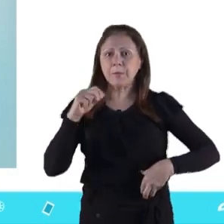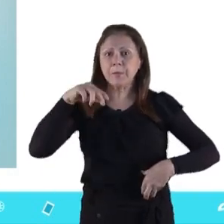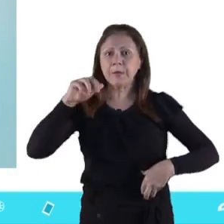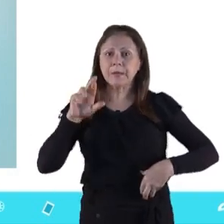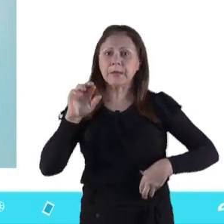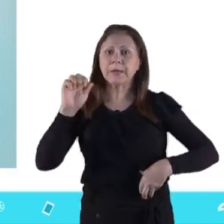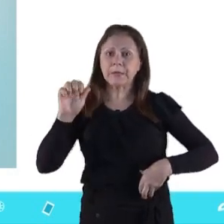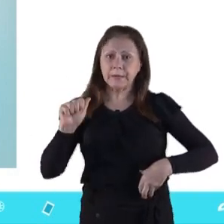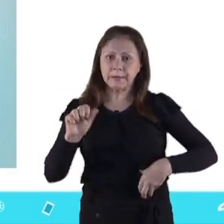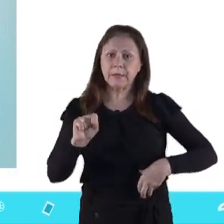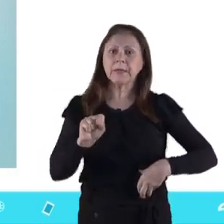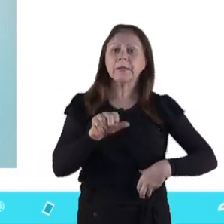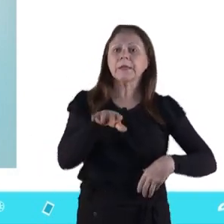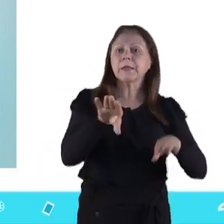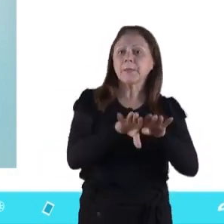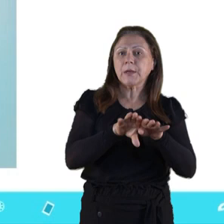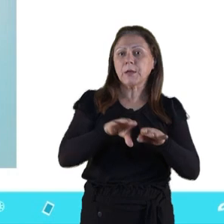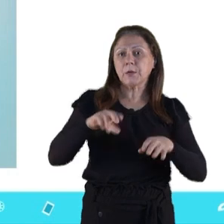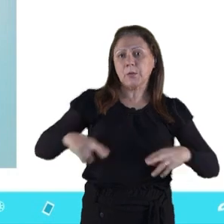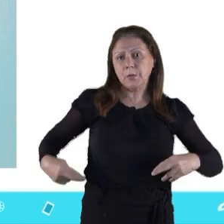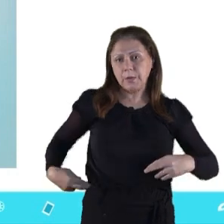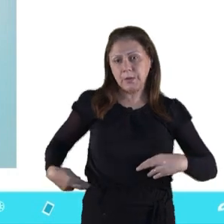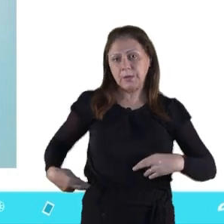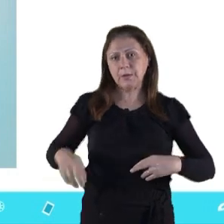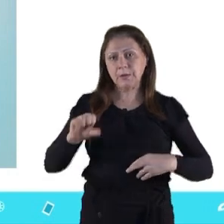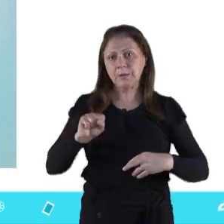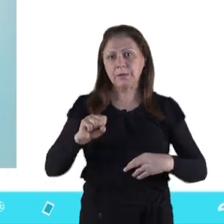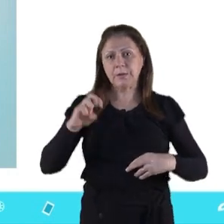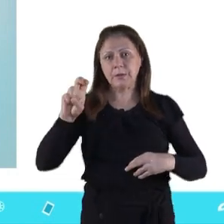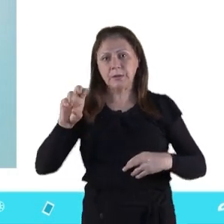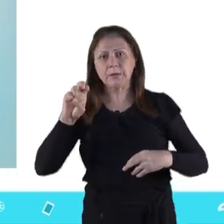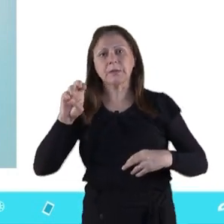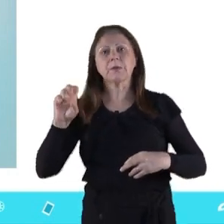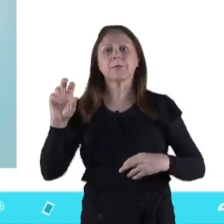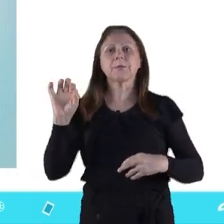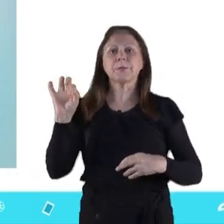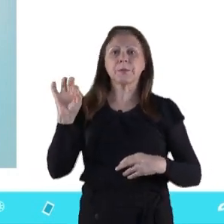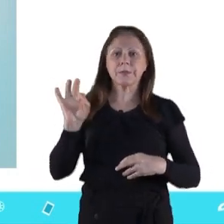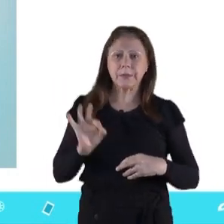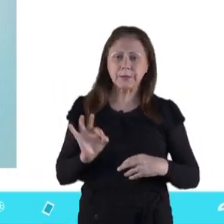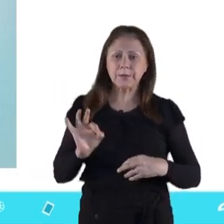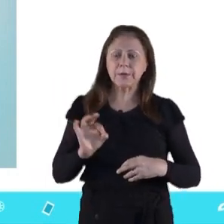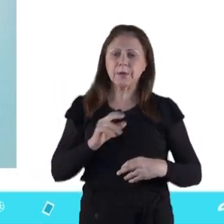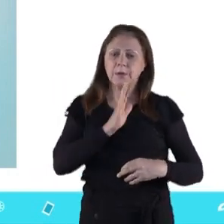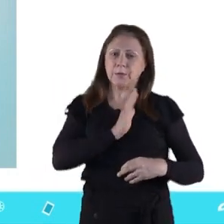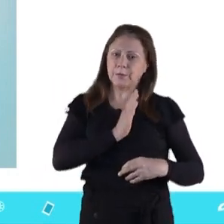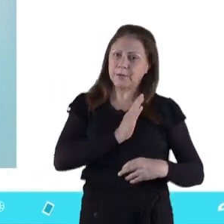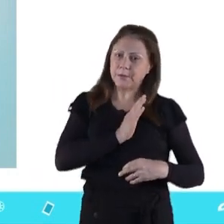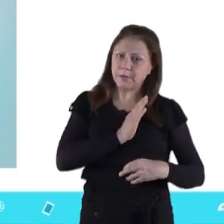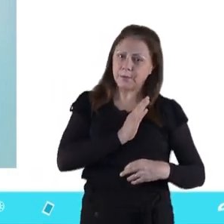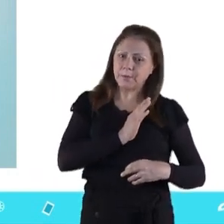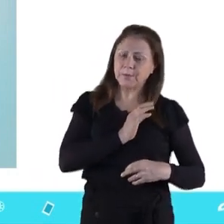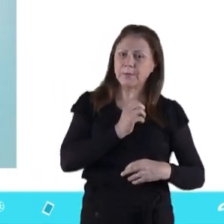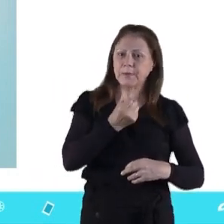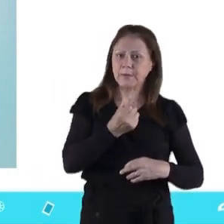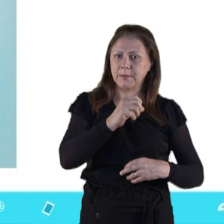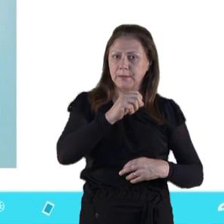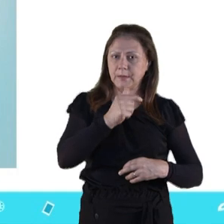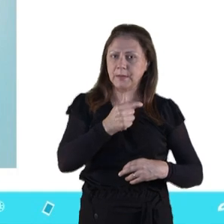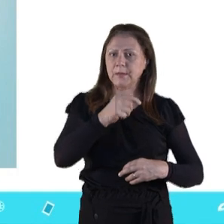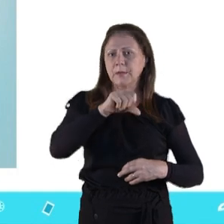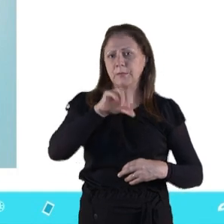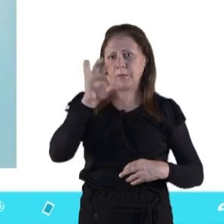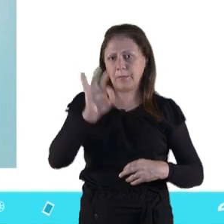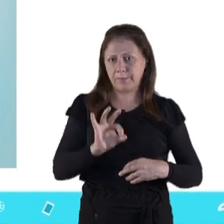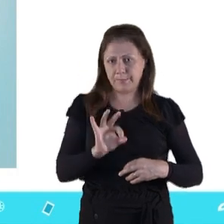exemplo, os rins precisam de 83%, os pulmões 80%, o coração 79% e por aí vai. Nosso